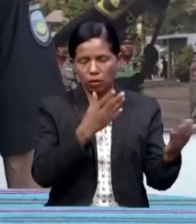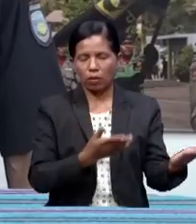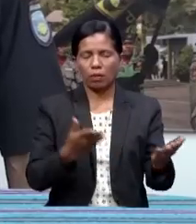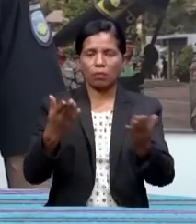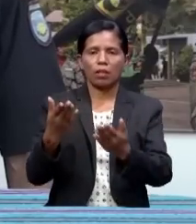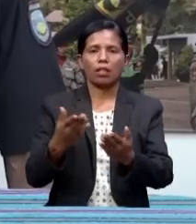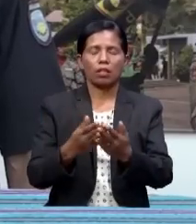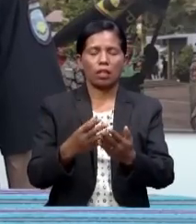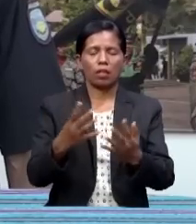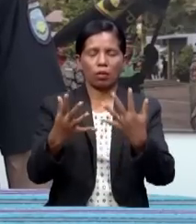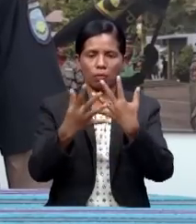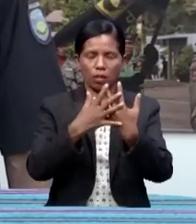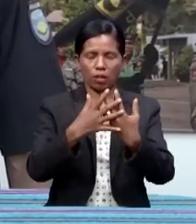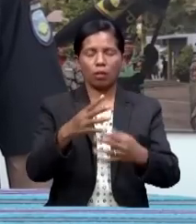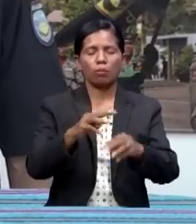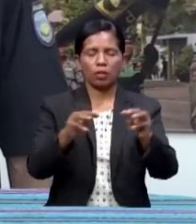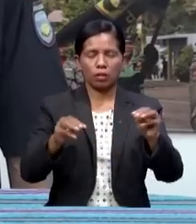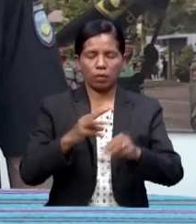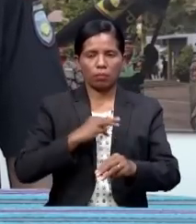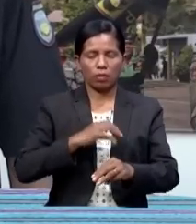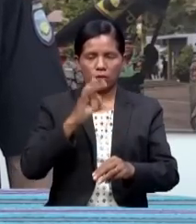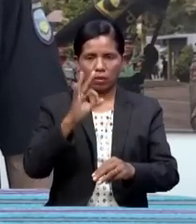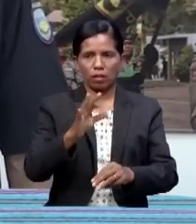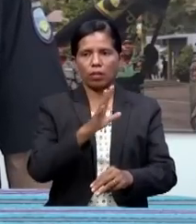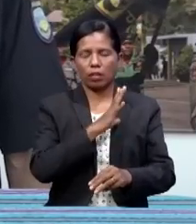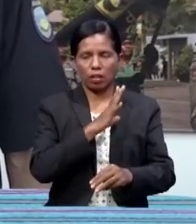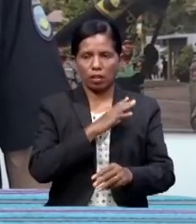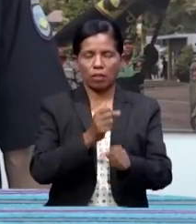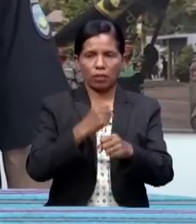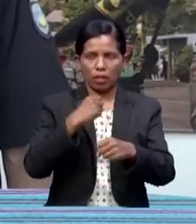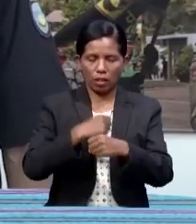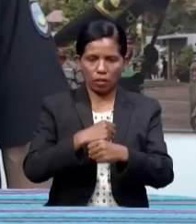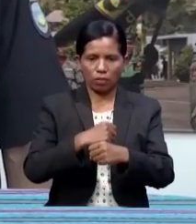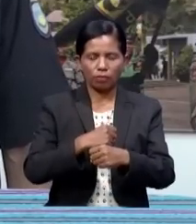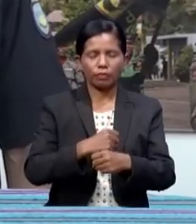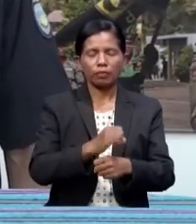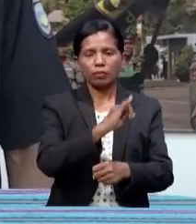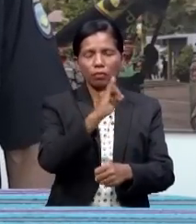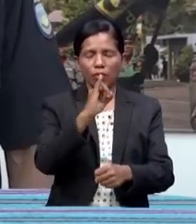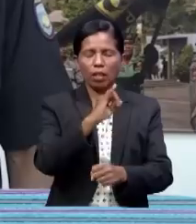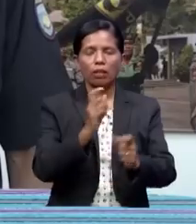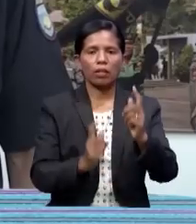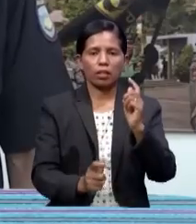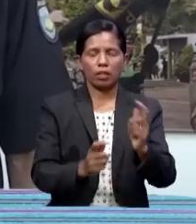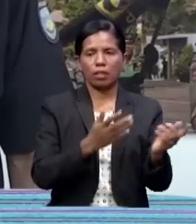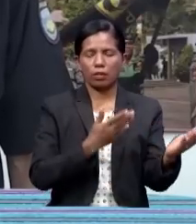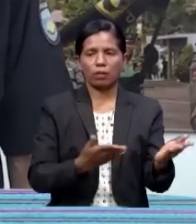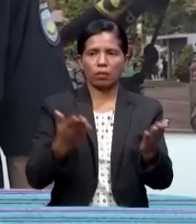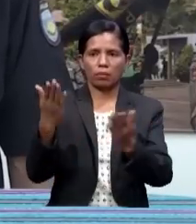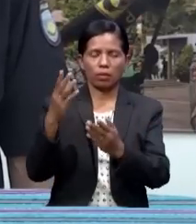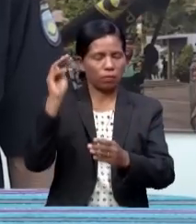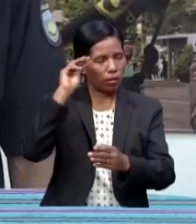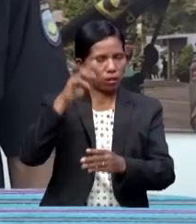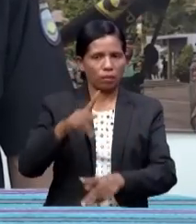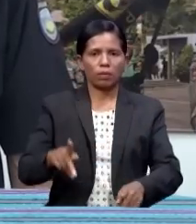do município Manufahi, o Urihem, pode halo interrogatório de Bania, o IBB, também pela encaminha para o Ministério